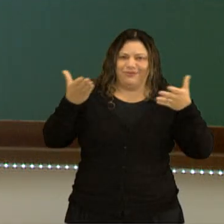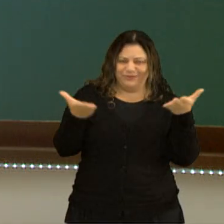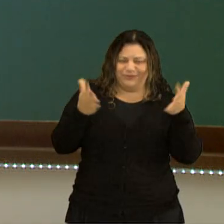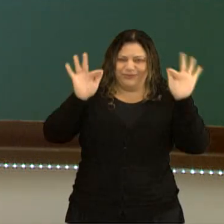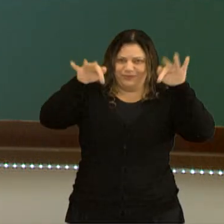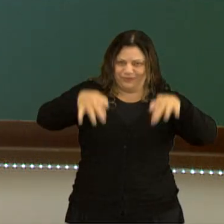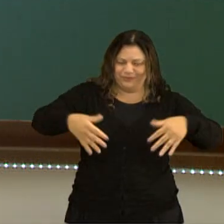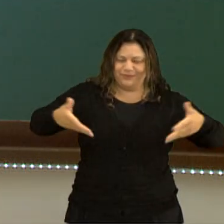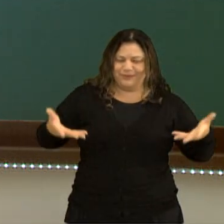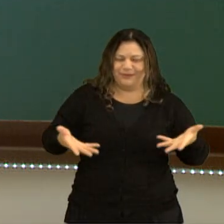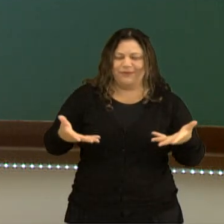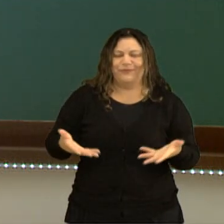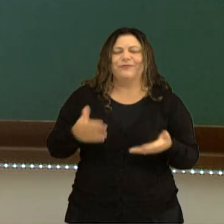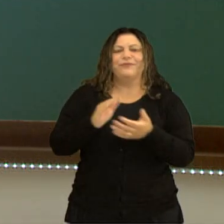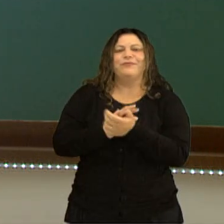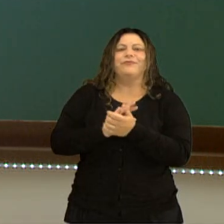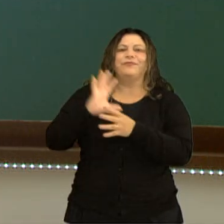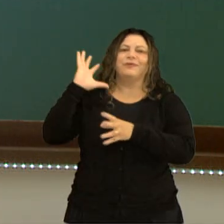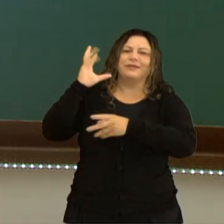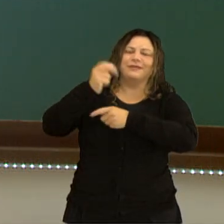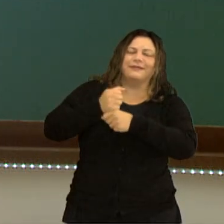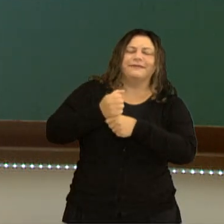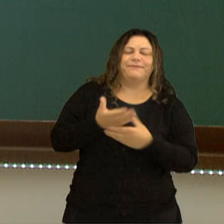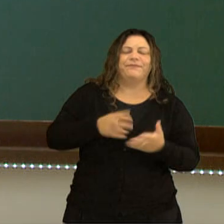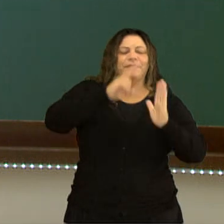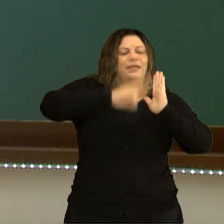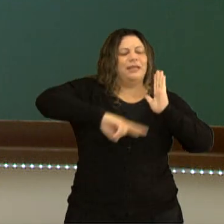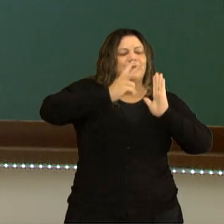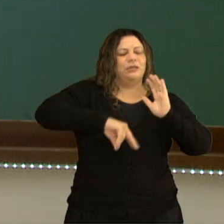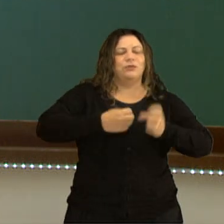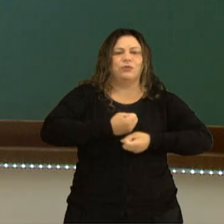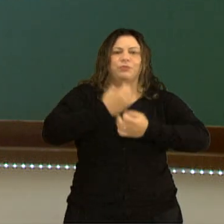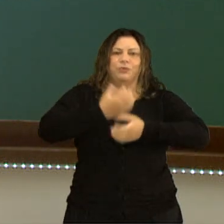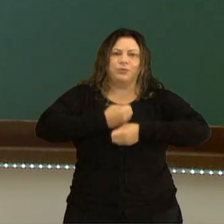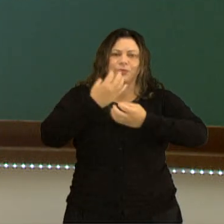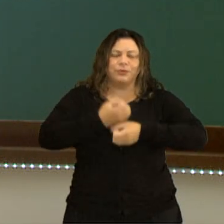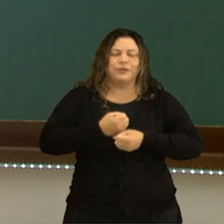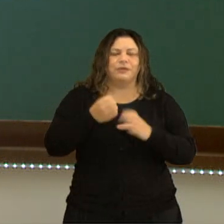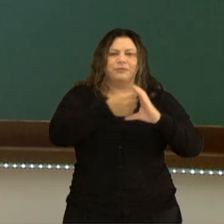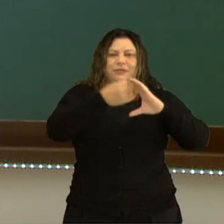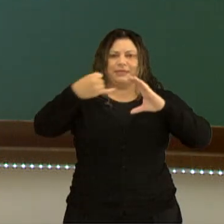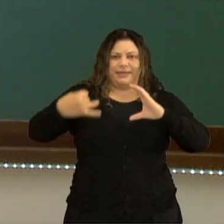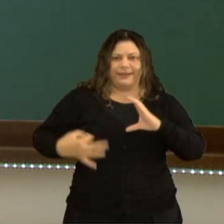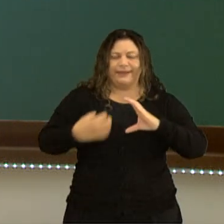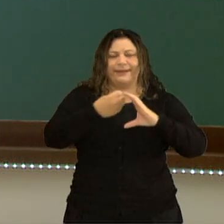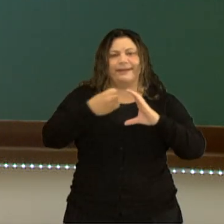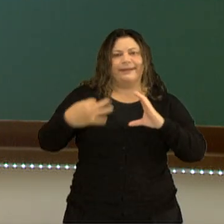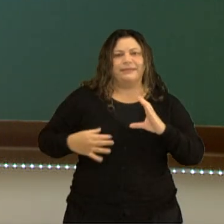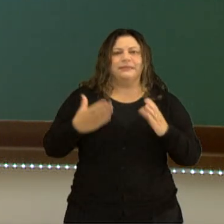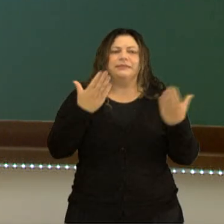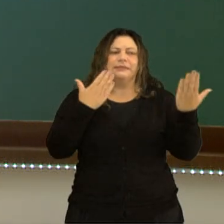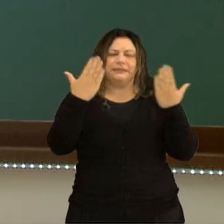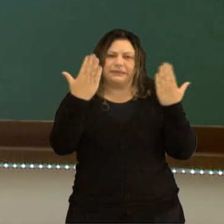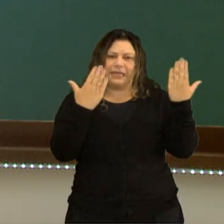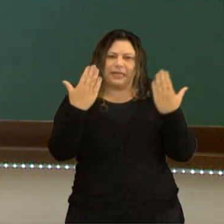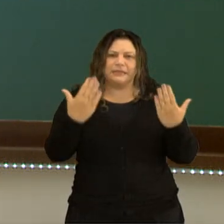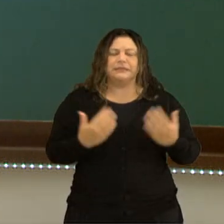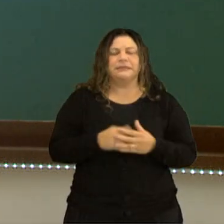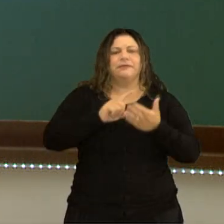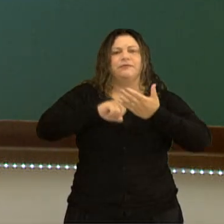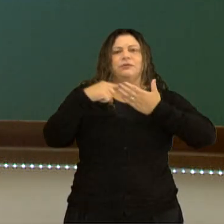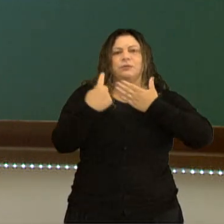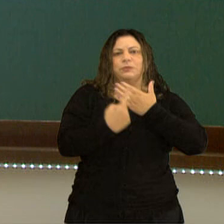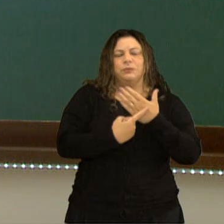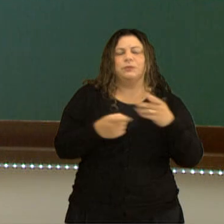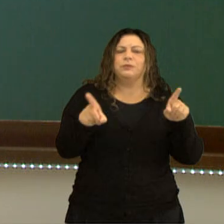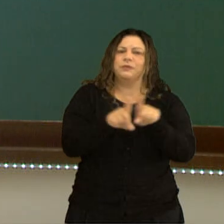na aula de hoje, realizamos a leitura de poemas, reconhecemos suas características, analisamos as figuras de linguagem